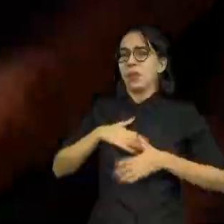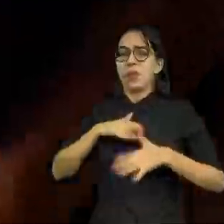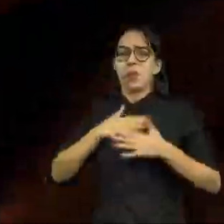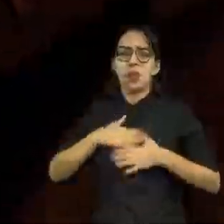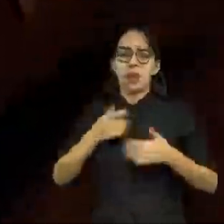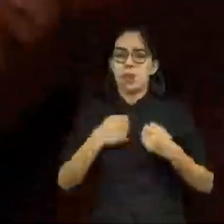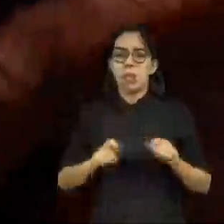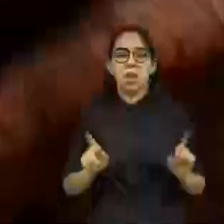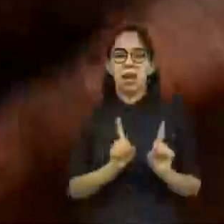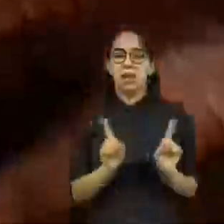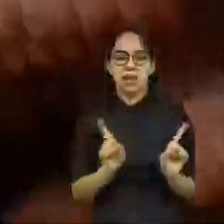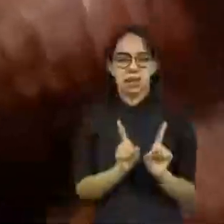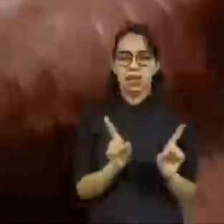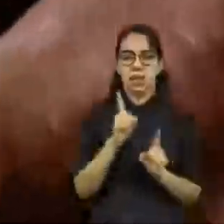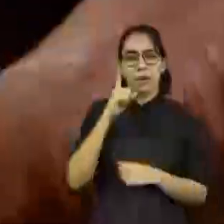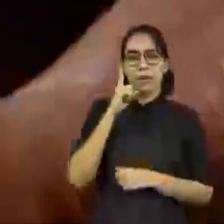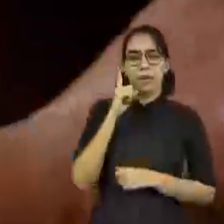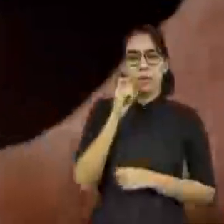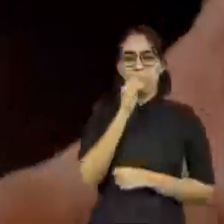xingando.